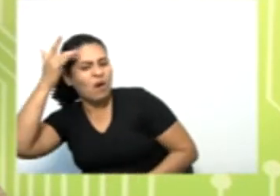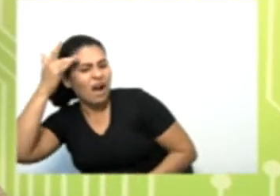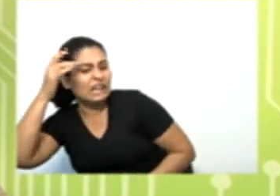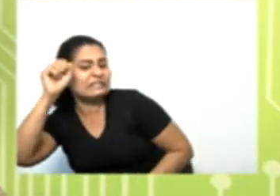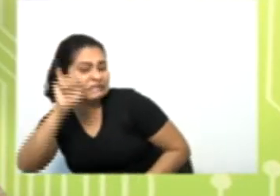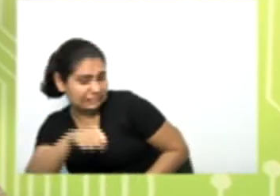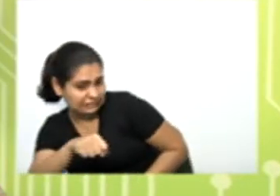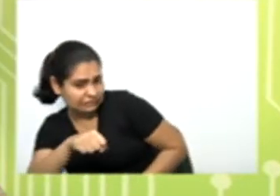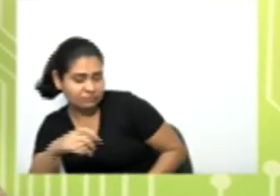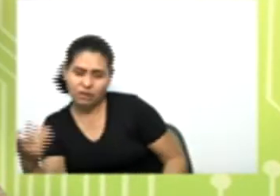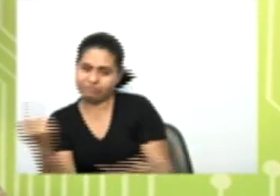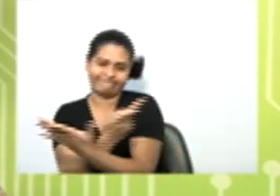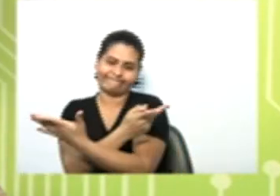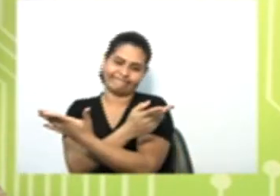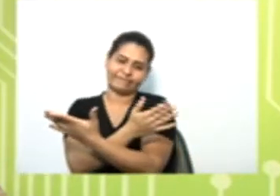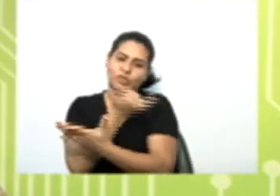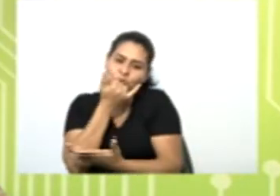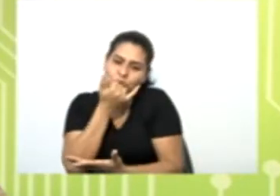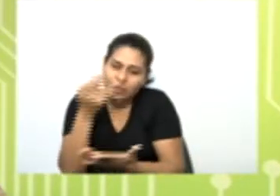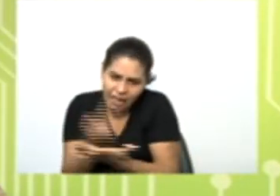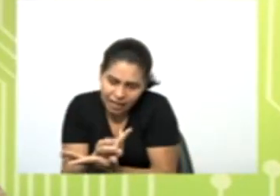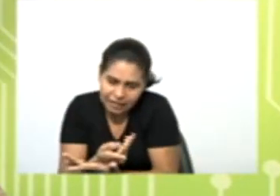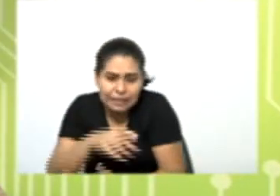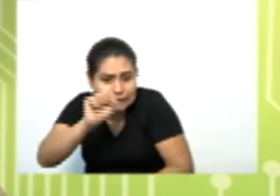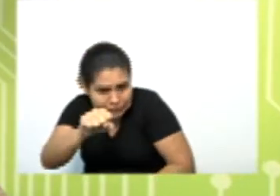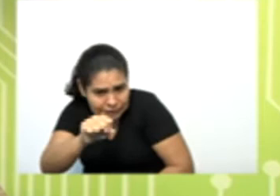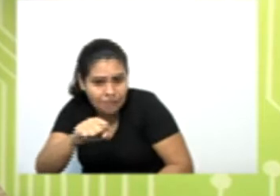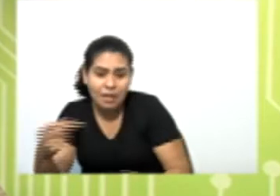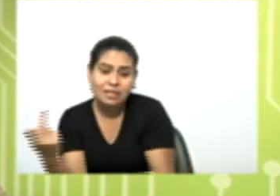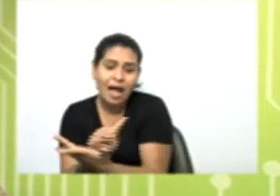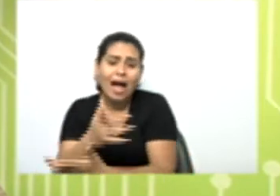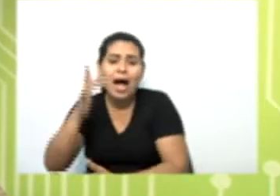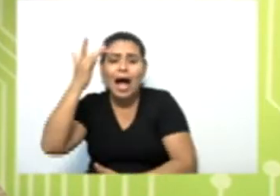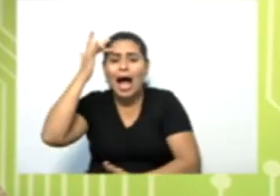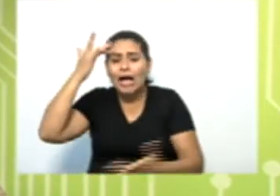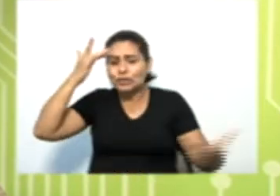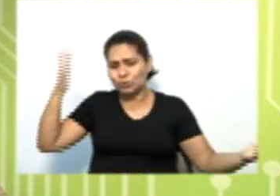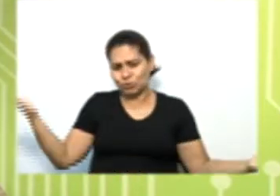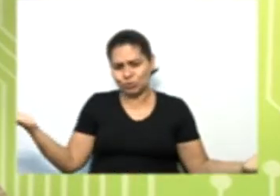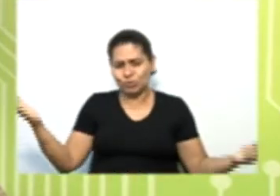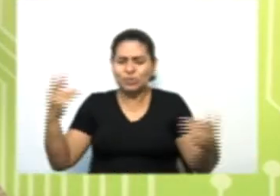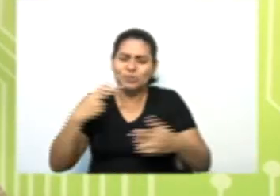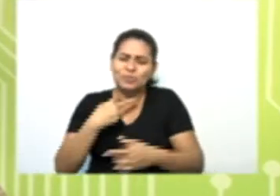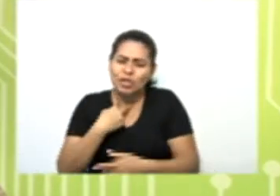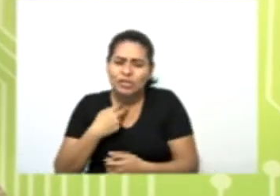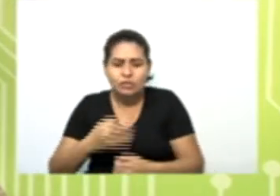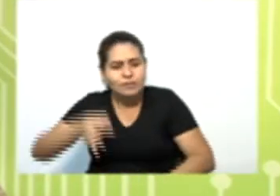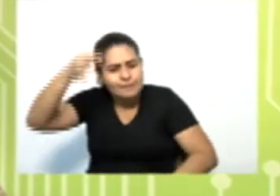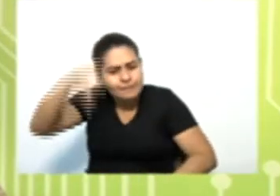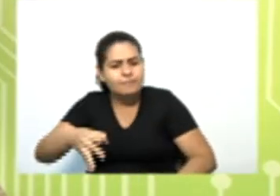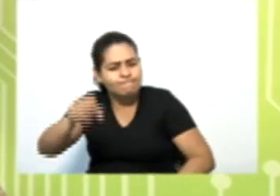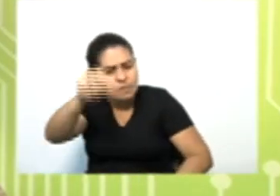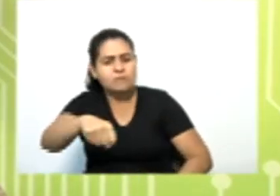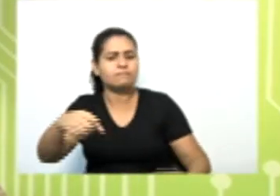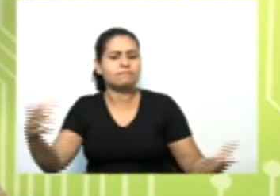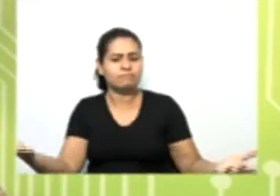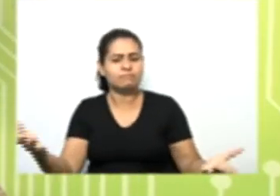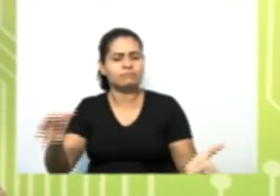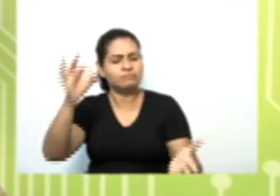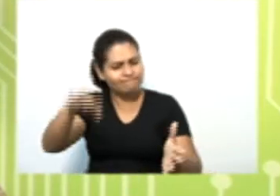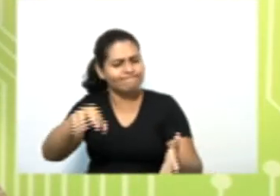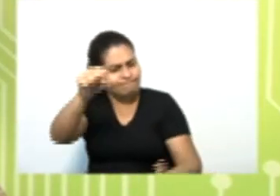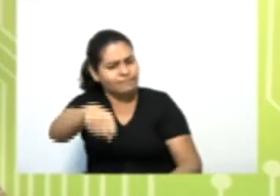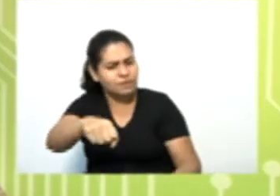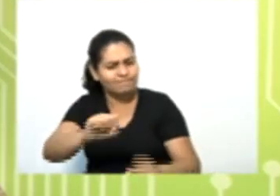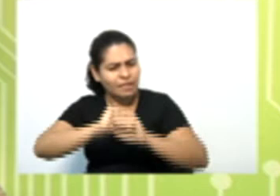que sim, está errado. Por mais que tenha o sim, você está dizendo acho. Então você tem que dizer o quê? Sim, com